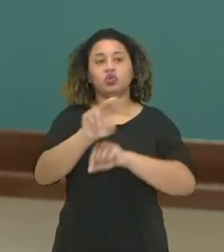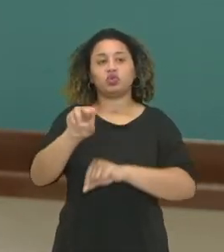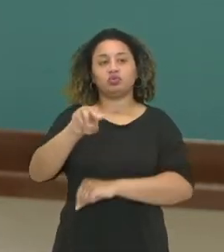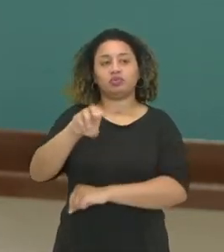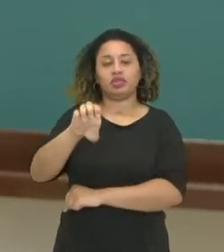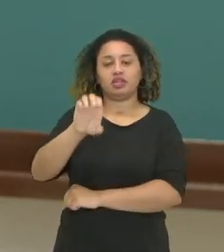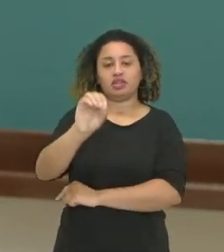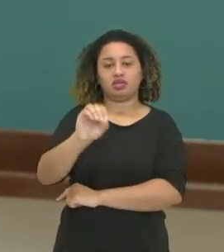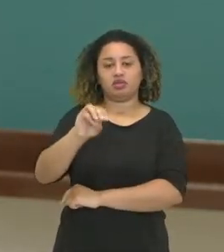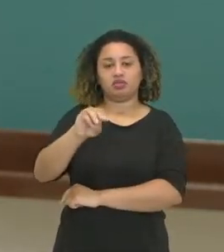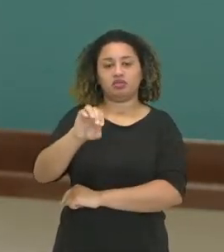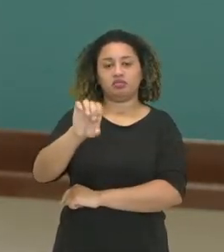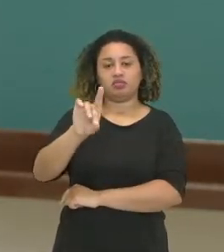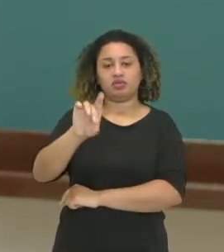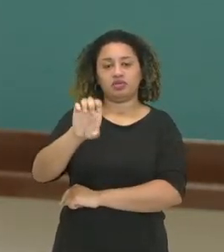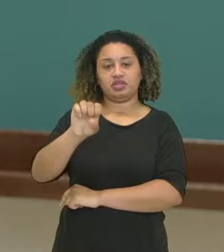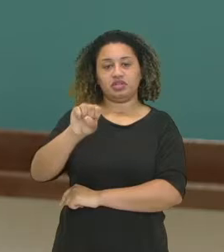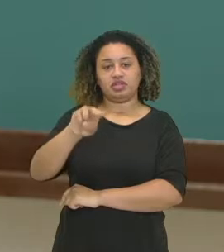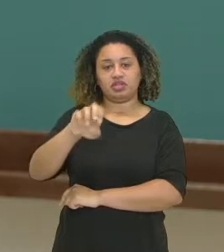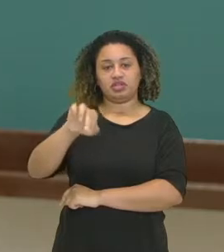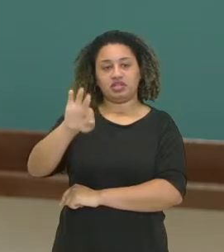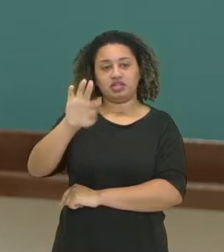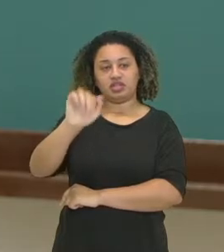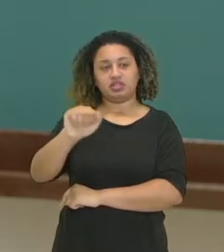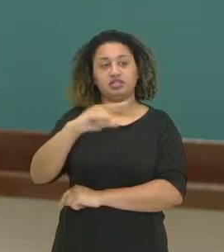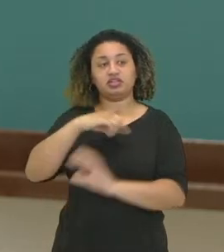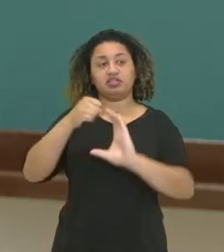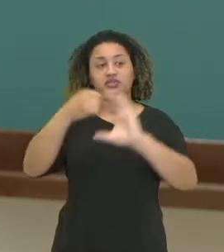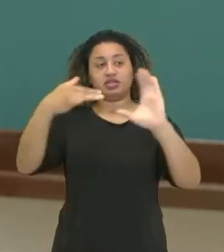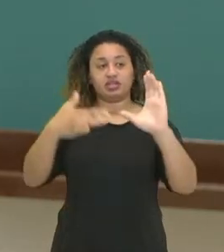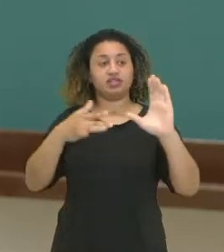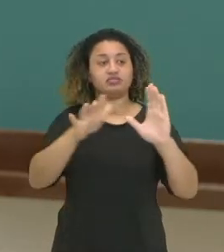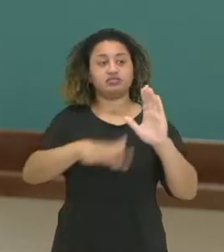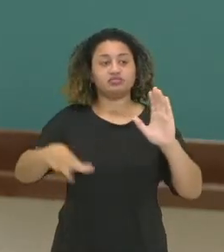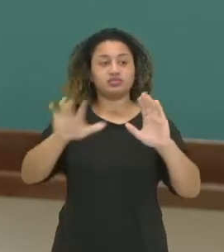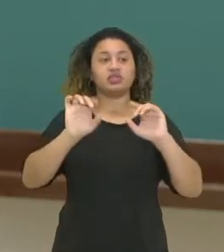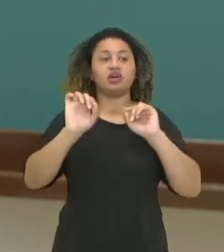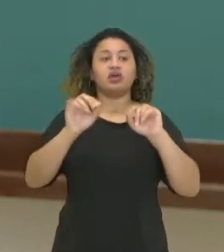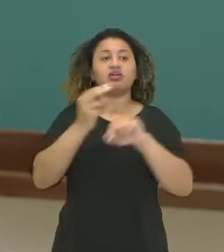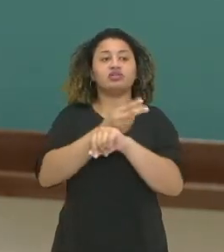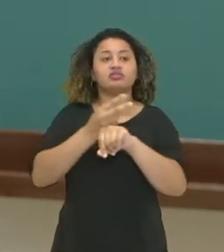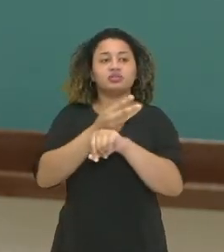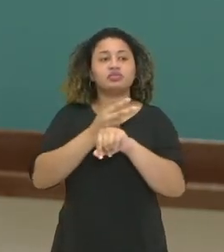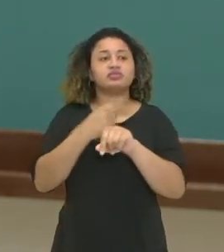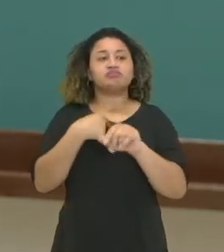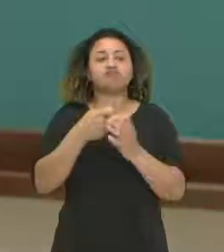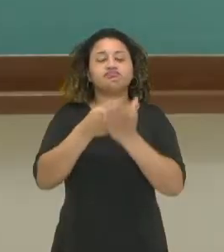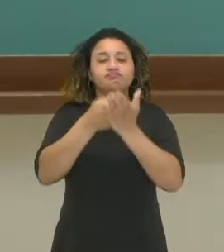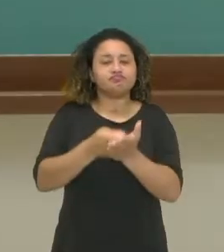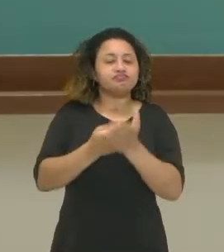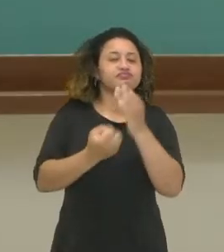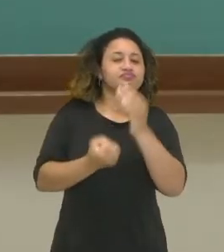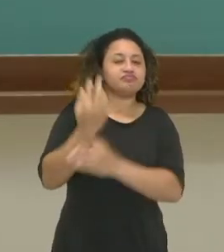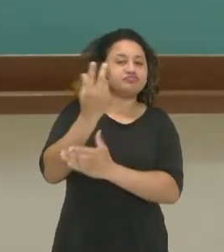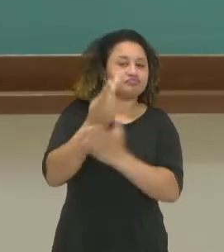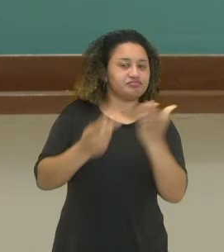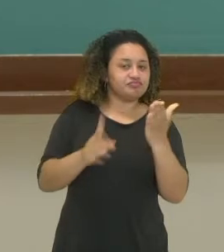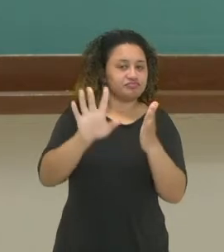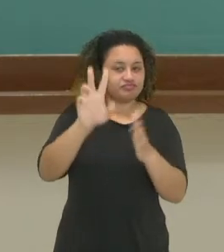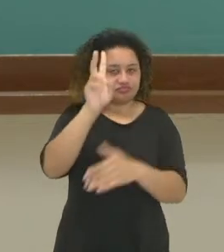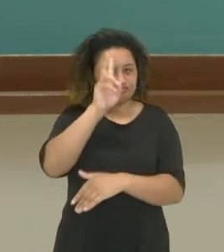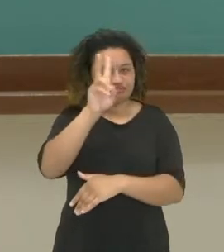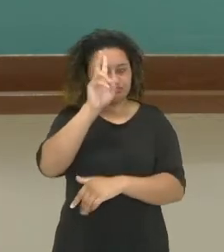e apresentam um traço comum, a busca de um maior rigor na elaboração poética. Vamos lembrar?